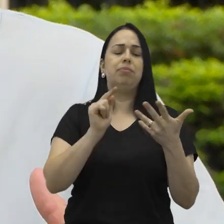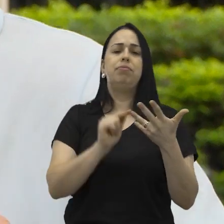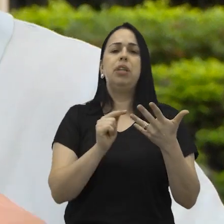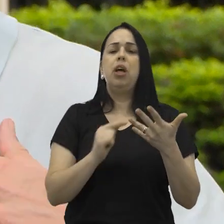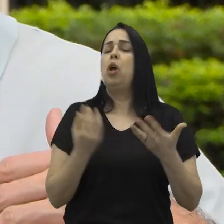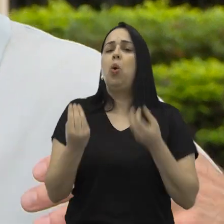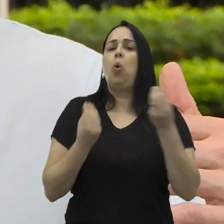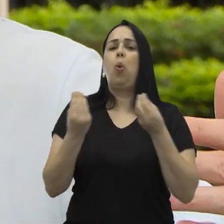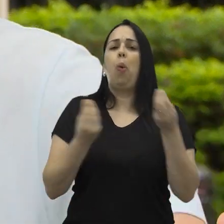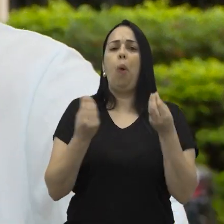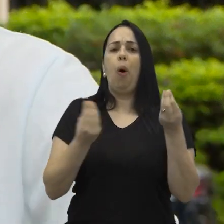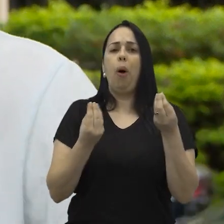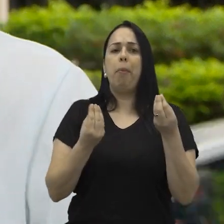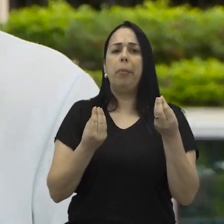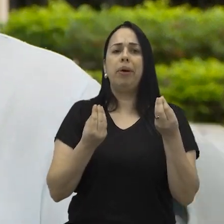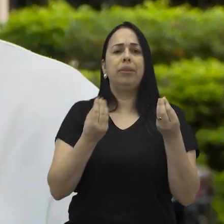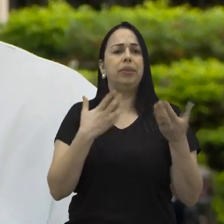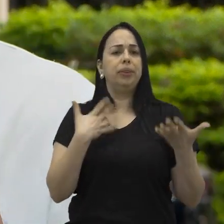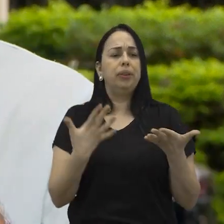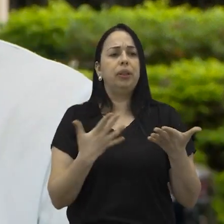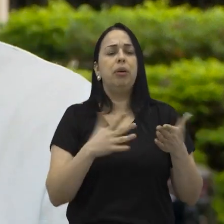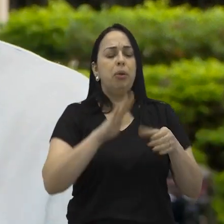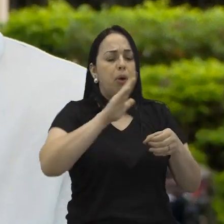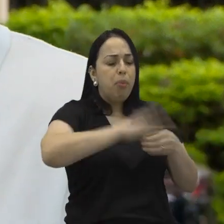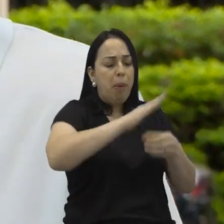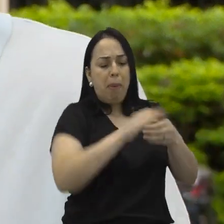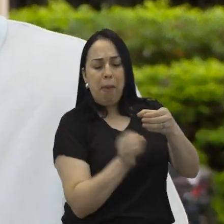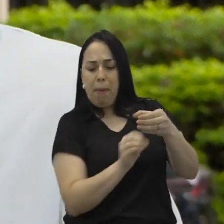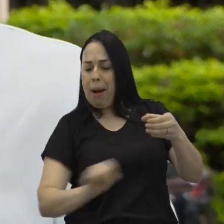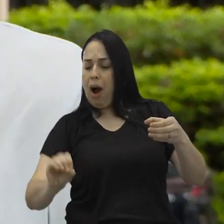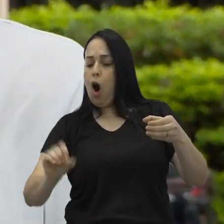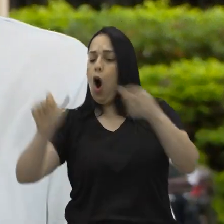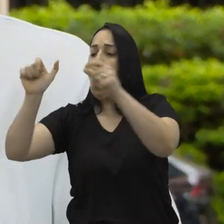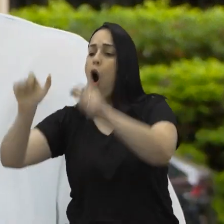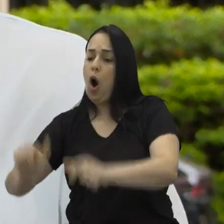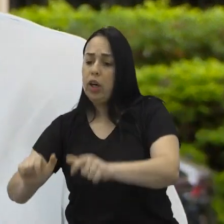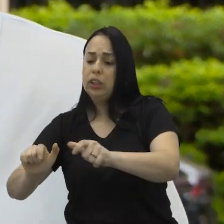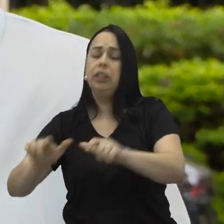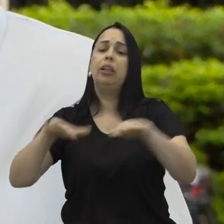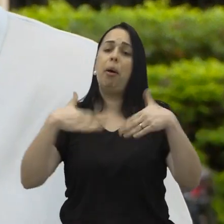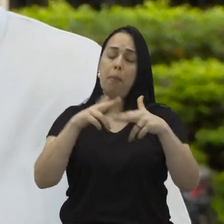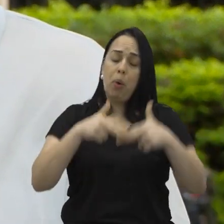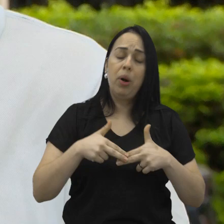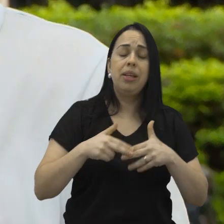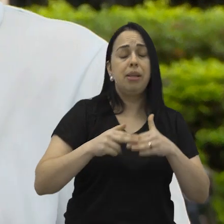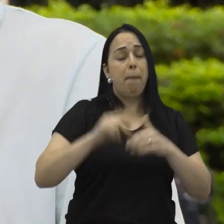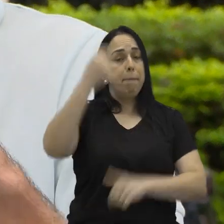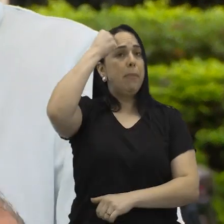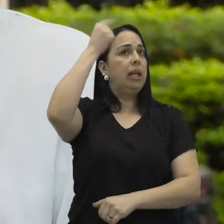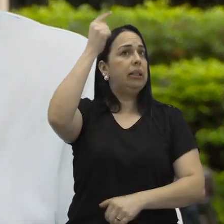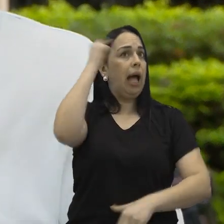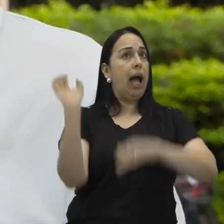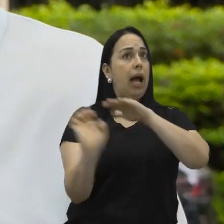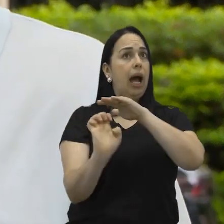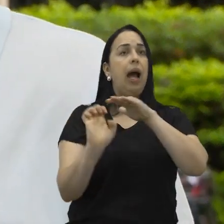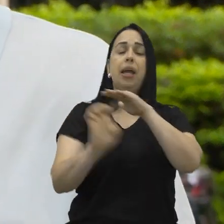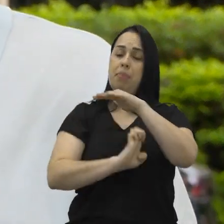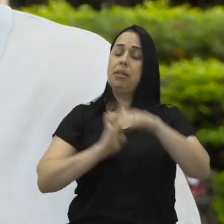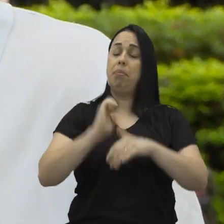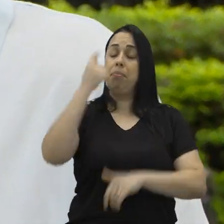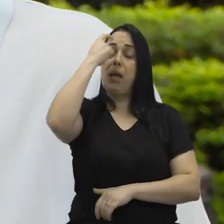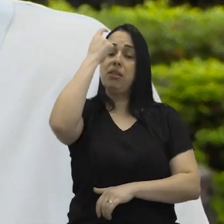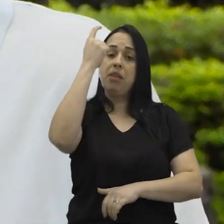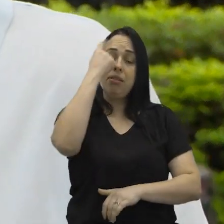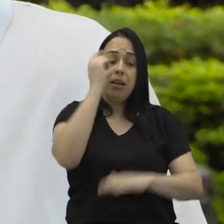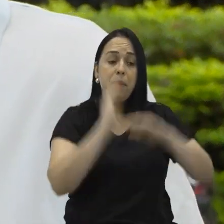forma que você lida com a questão dos seus afluentes esgotos né Muito muitas empresas estão relacionadas a isso Então nesse contexto a gente tem a